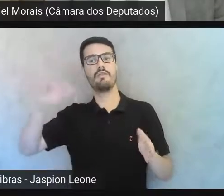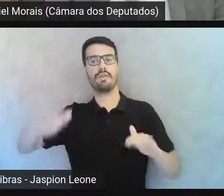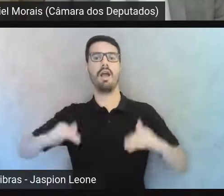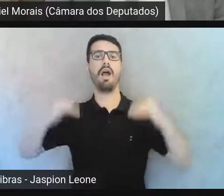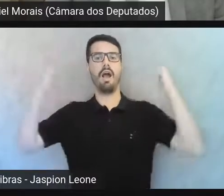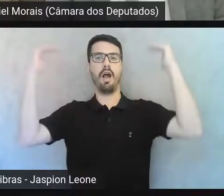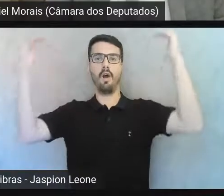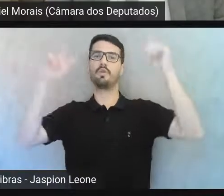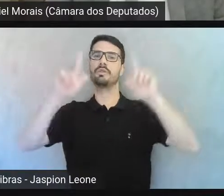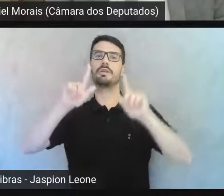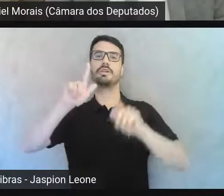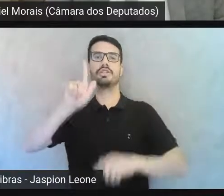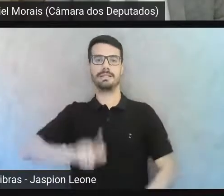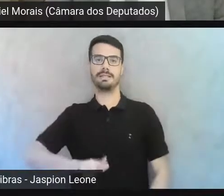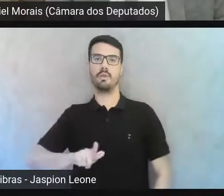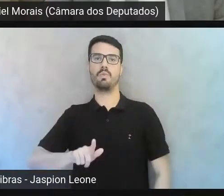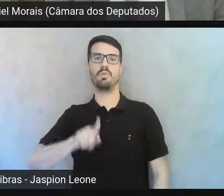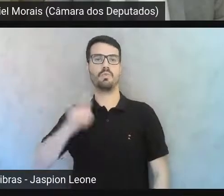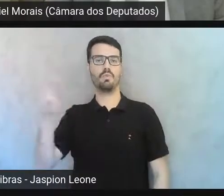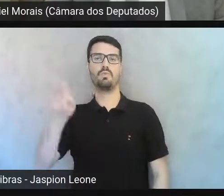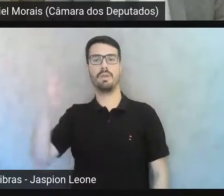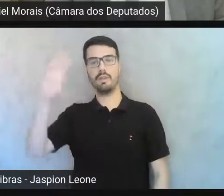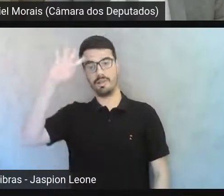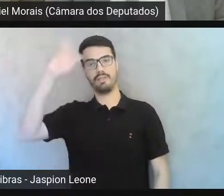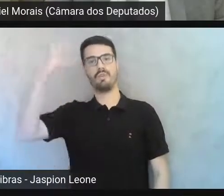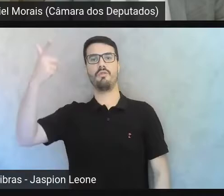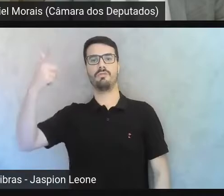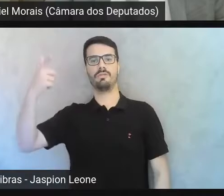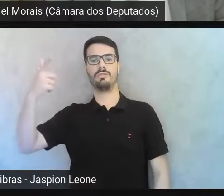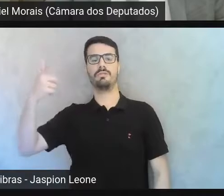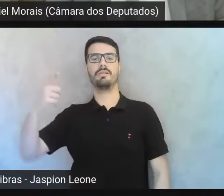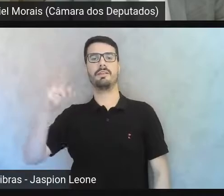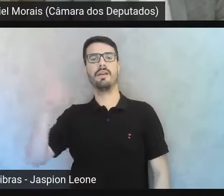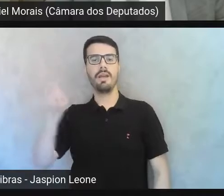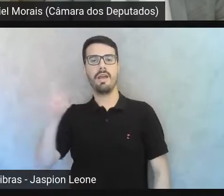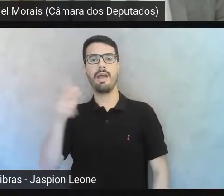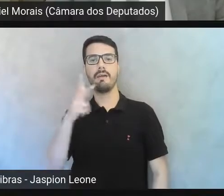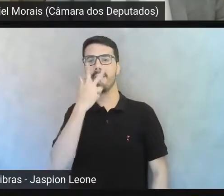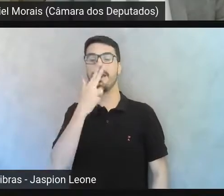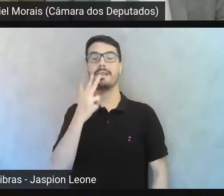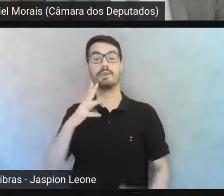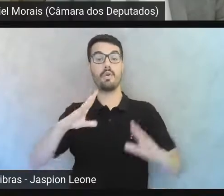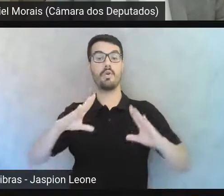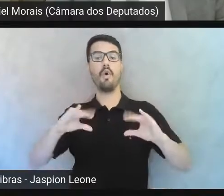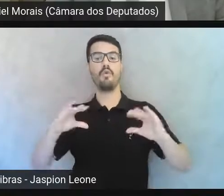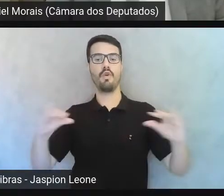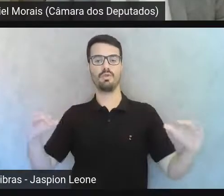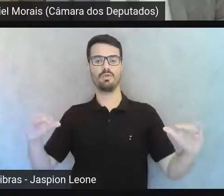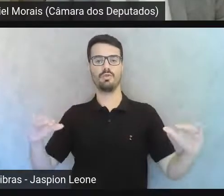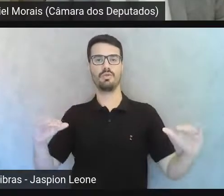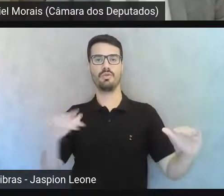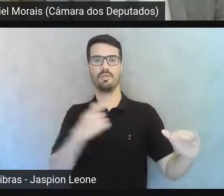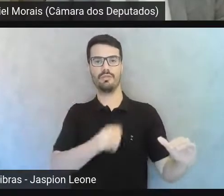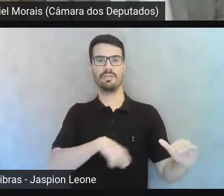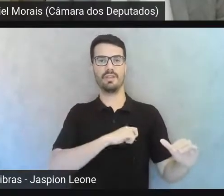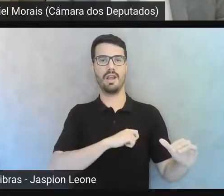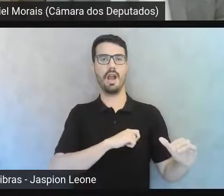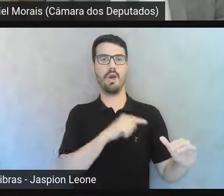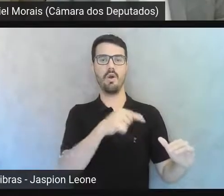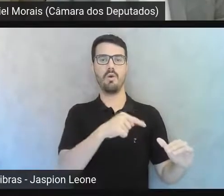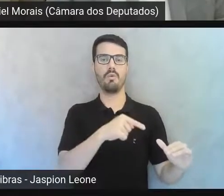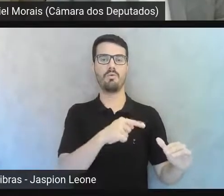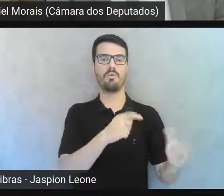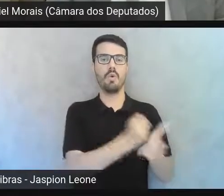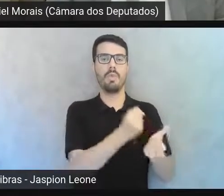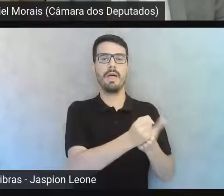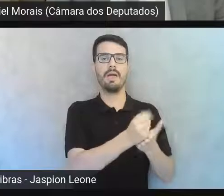isso como eu já havia colocado, é um colchão de conforto para o fiscal do contrato. Agora